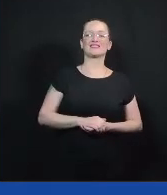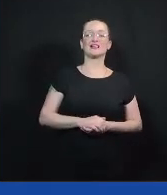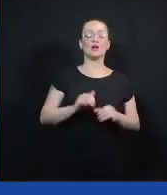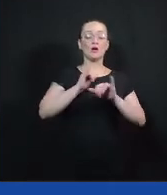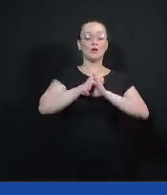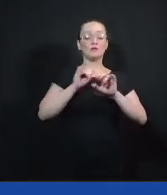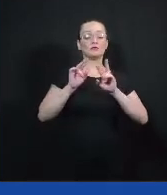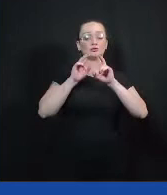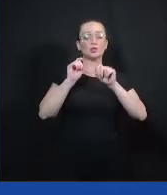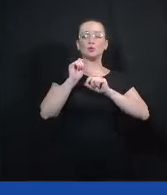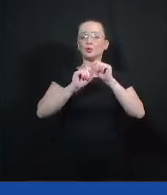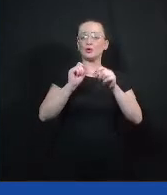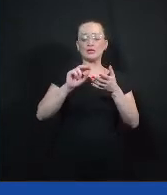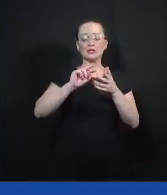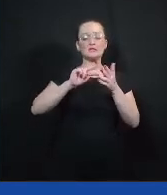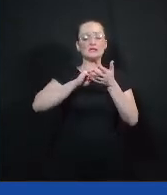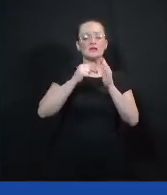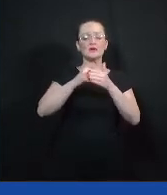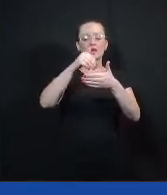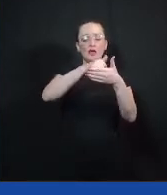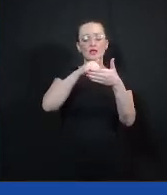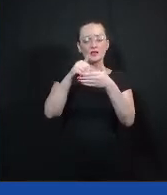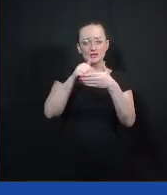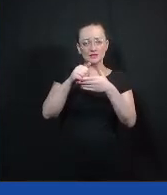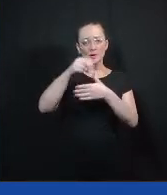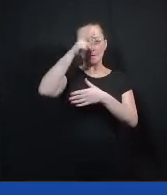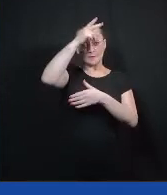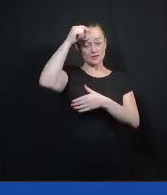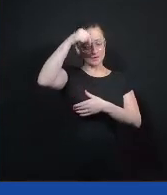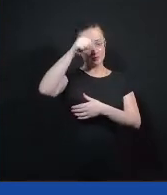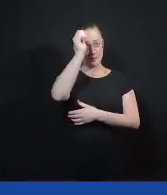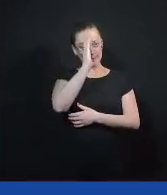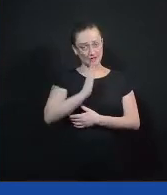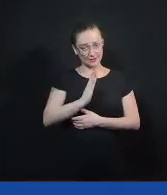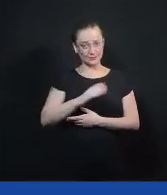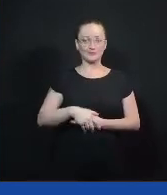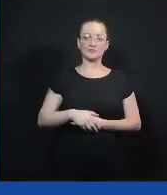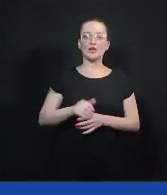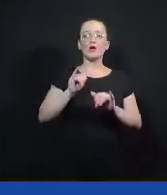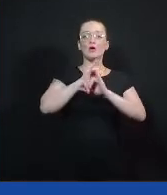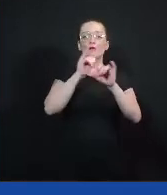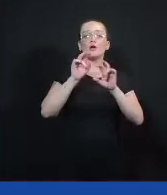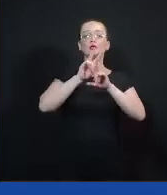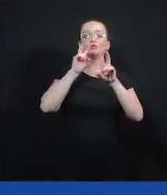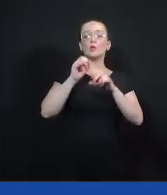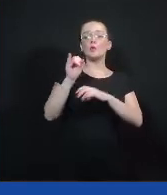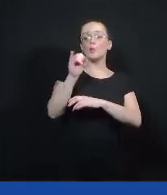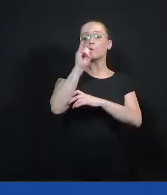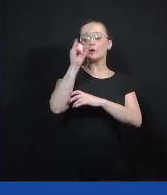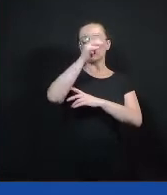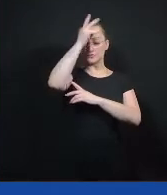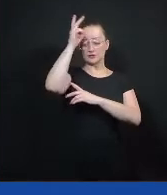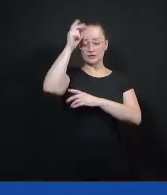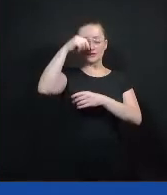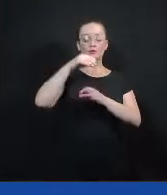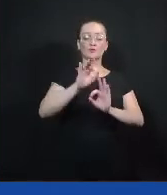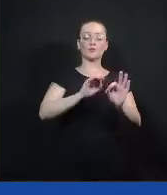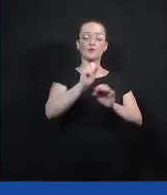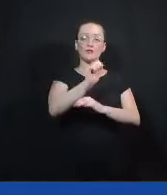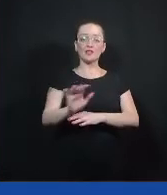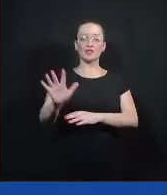é uma eleição municipal no Brasil, e para falar disso, eu vou começar falando um pouco sobre a importância dos municípios no nosso arranjo